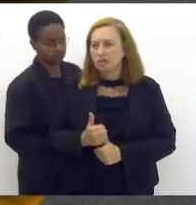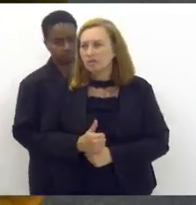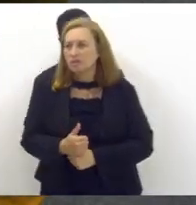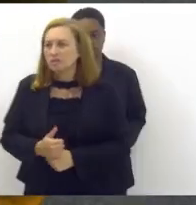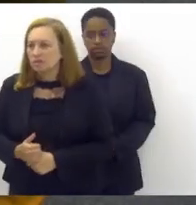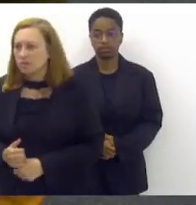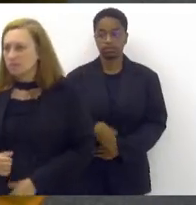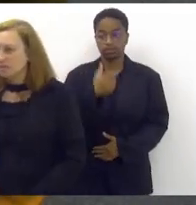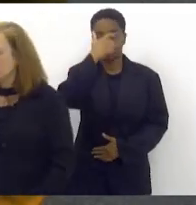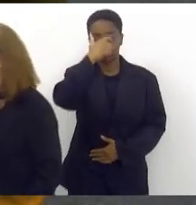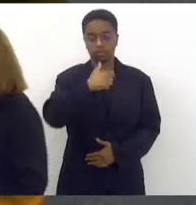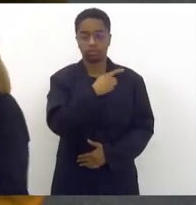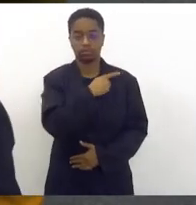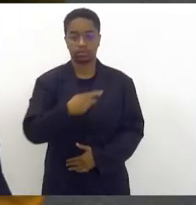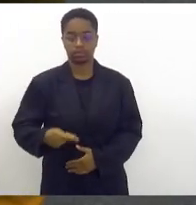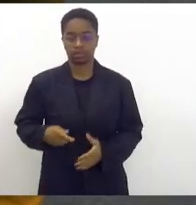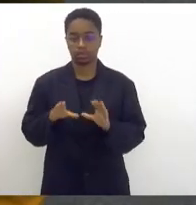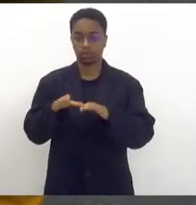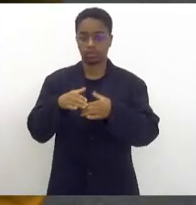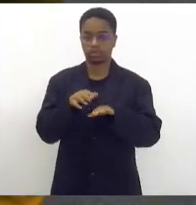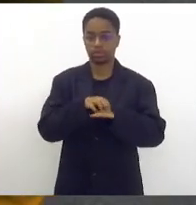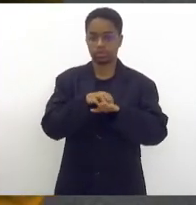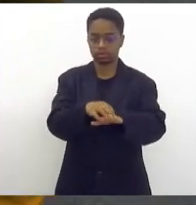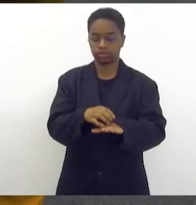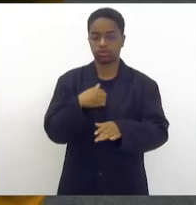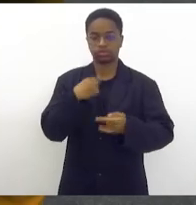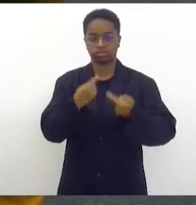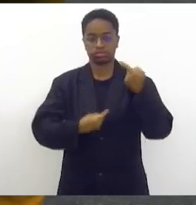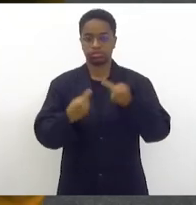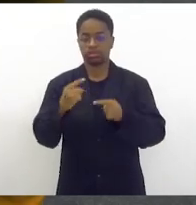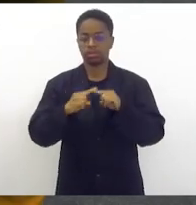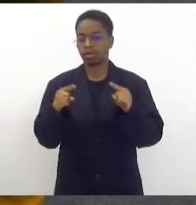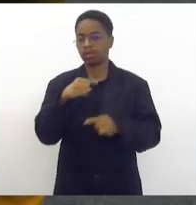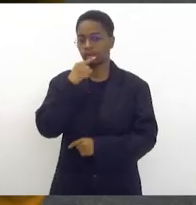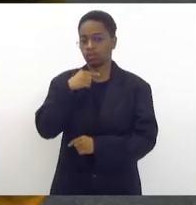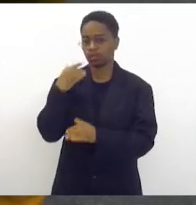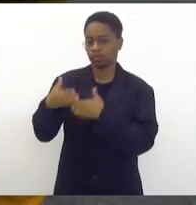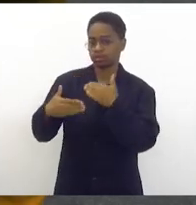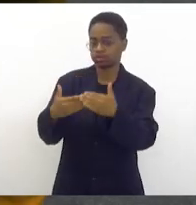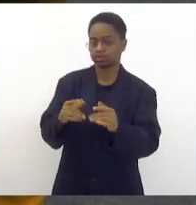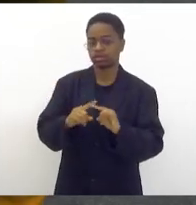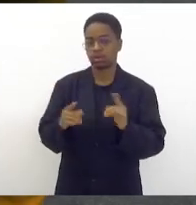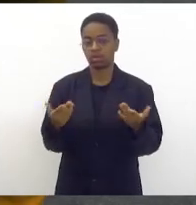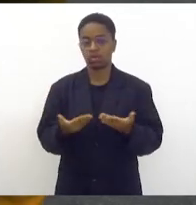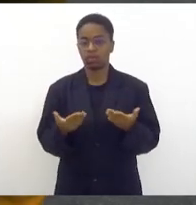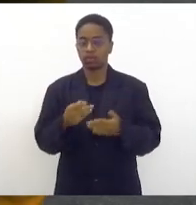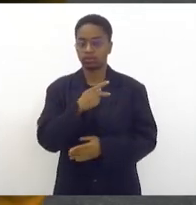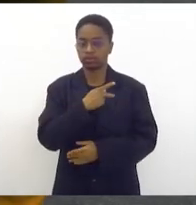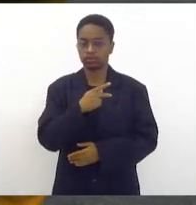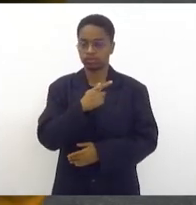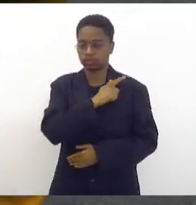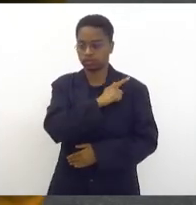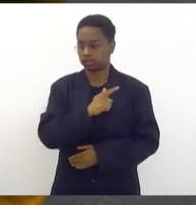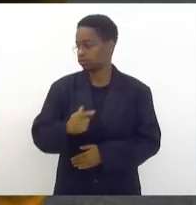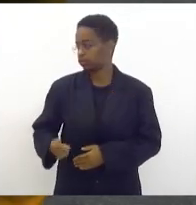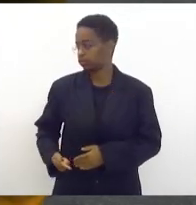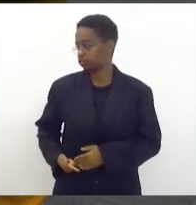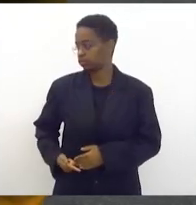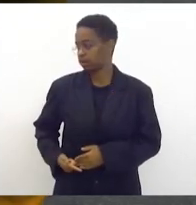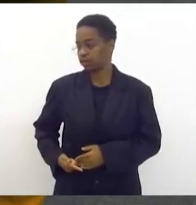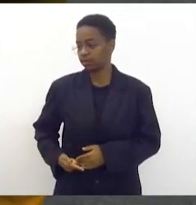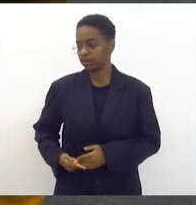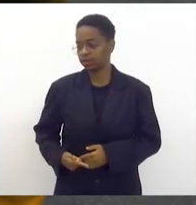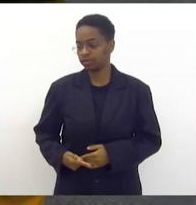de Transporte, bati nisso muito, mas não avancei. Hoje, o governador do Estado do Rio de Janeiro